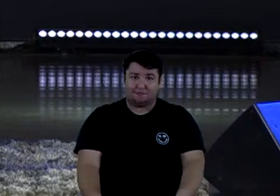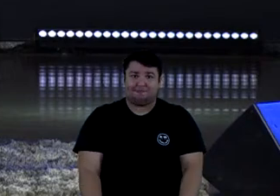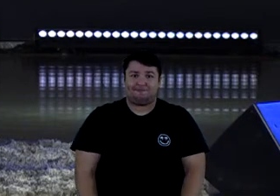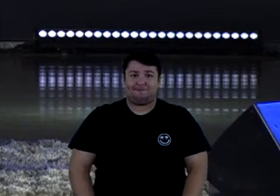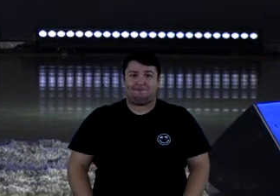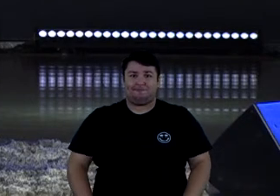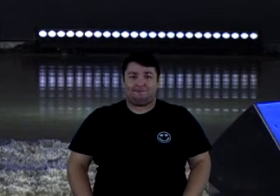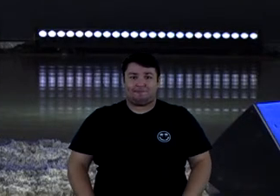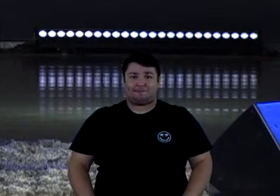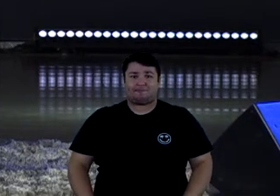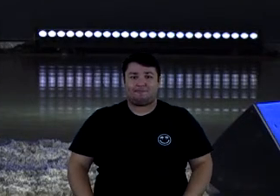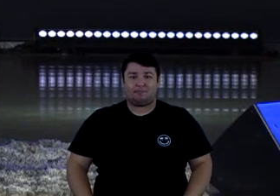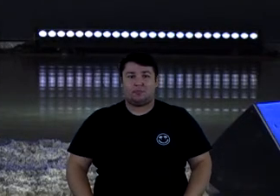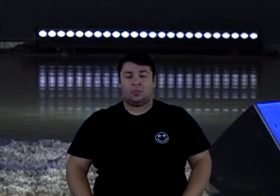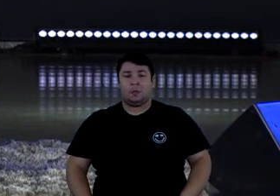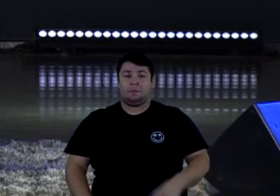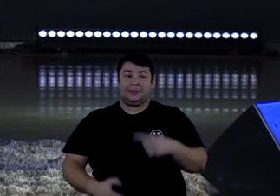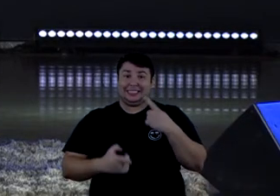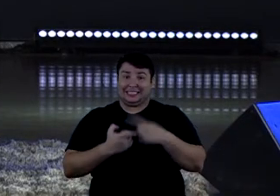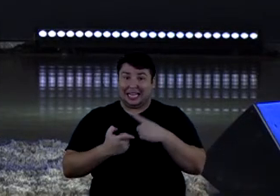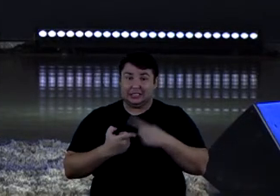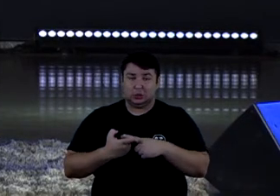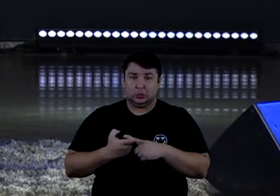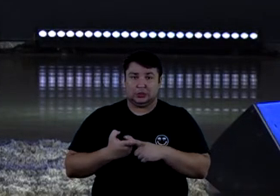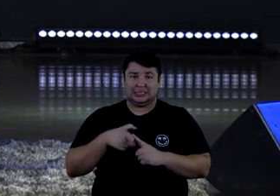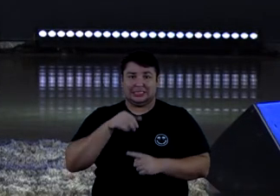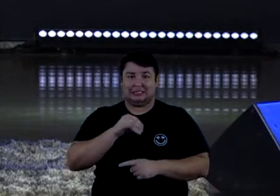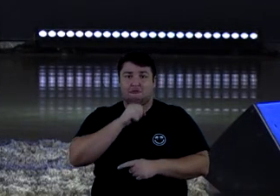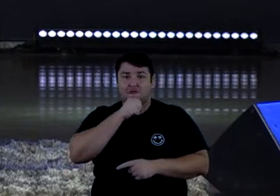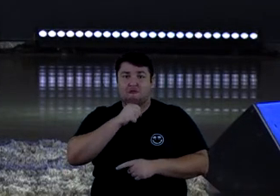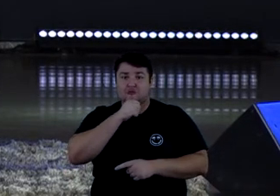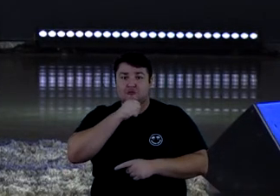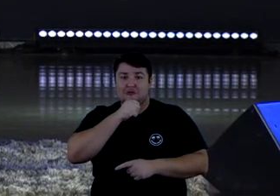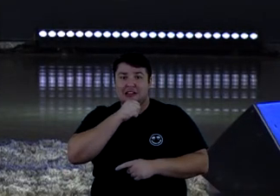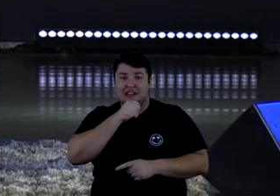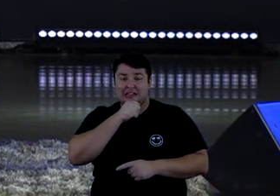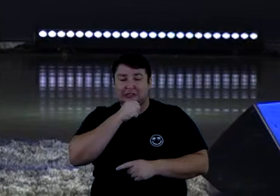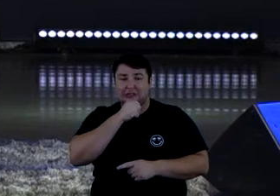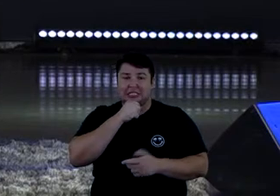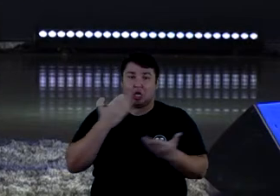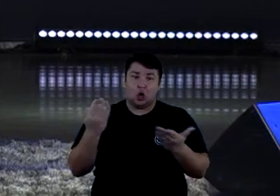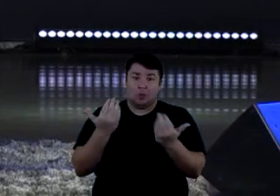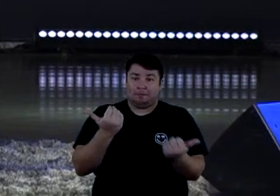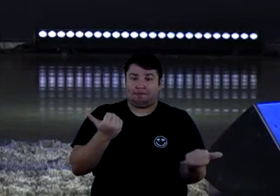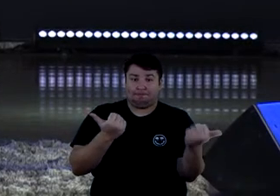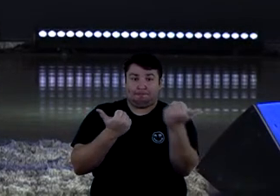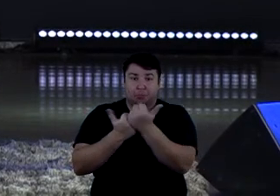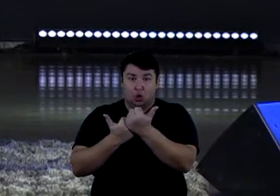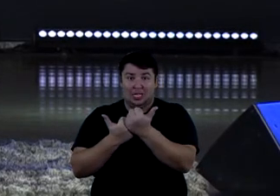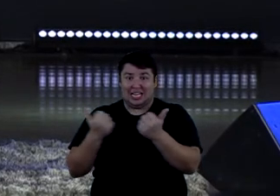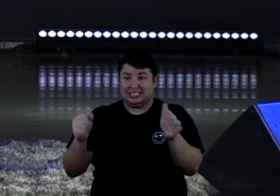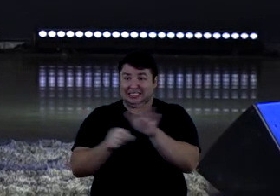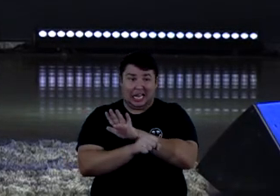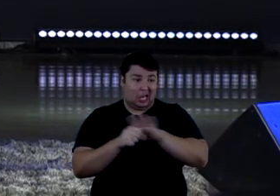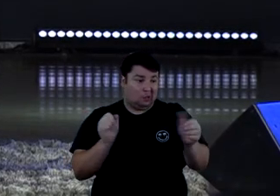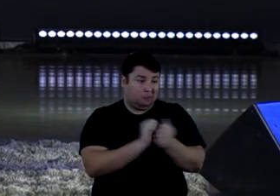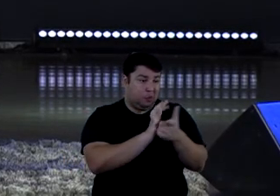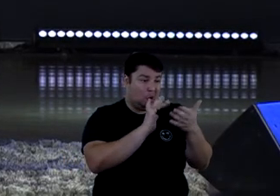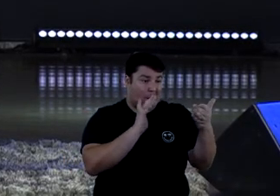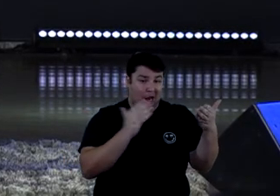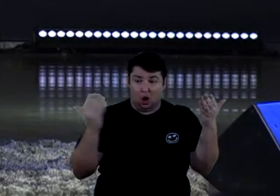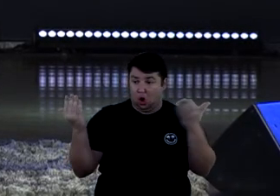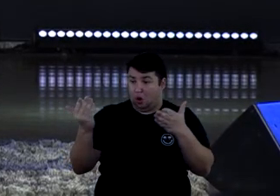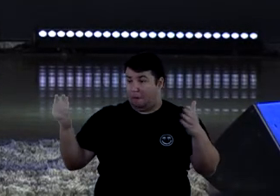agora. Portanto, se o antigo sistema que foi substituído era cheio de glória, muito